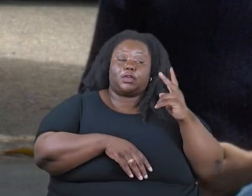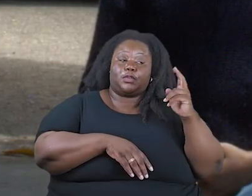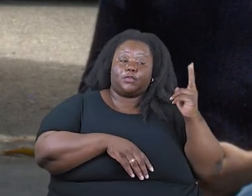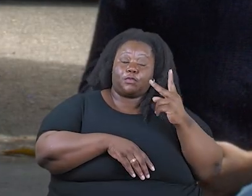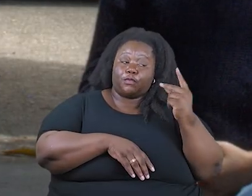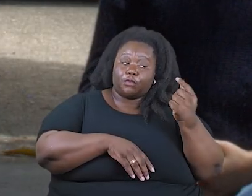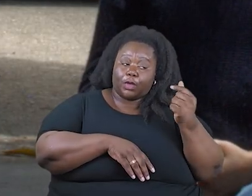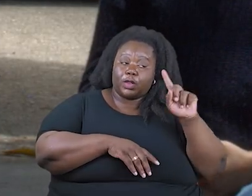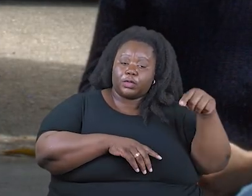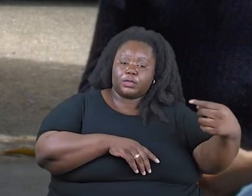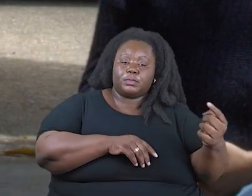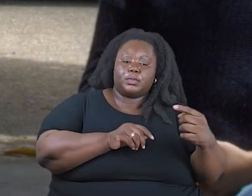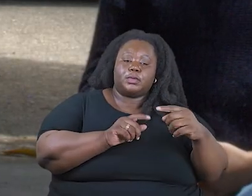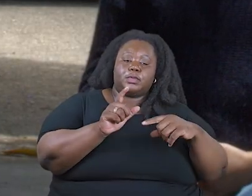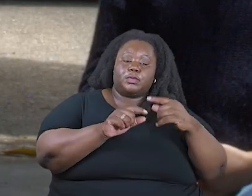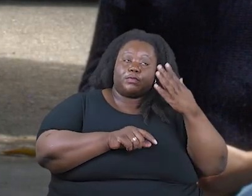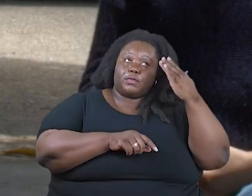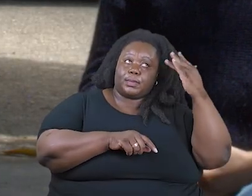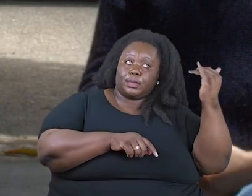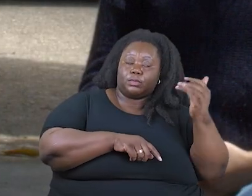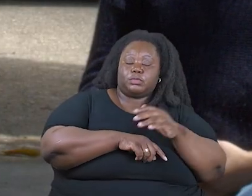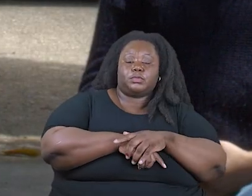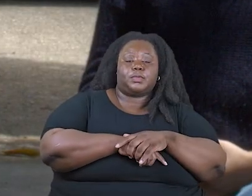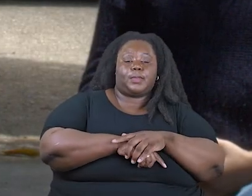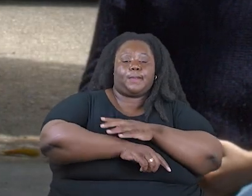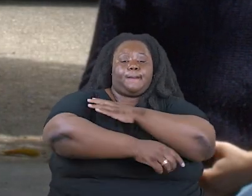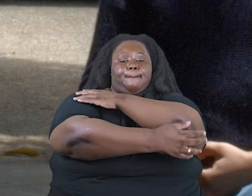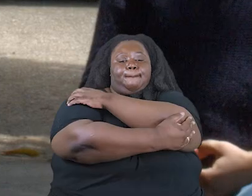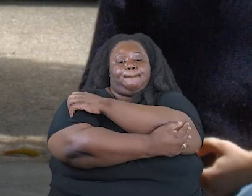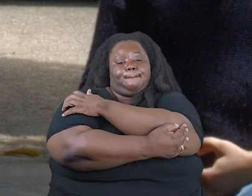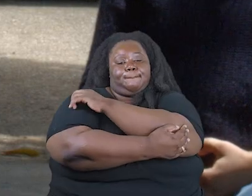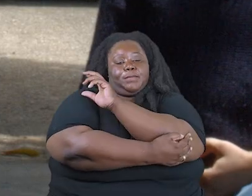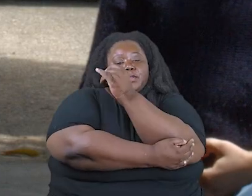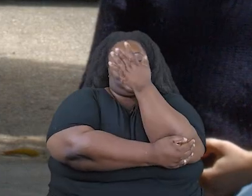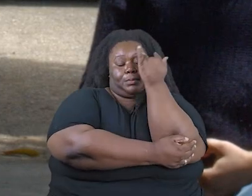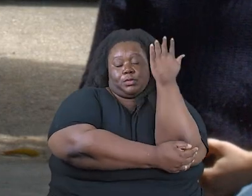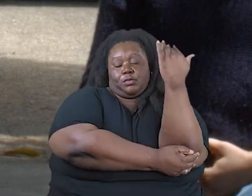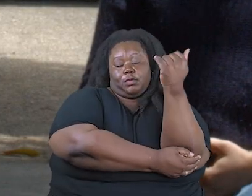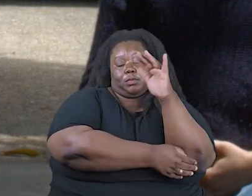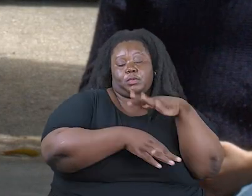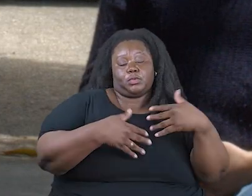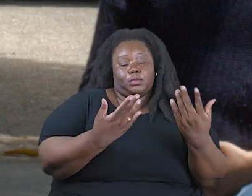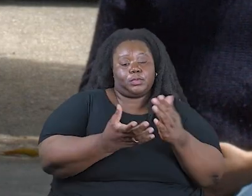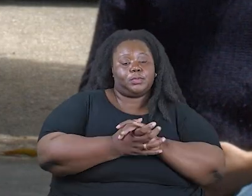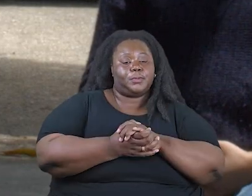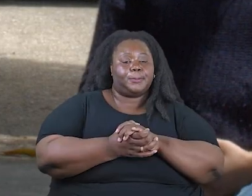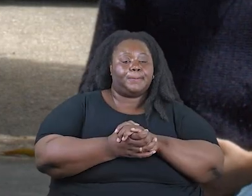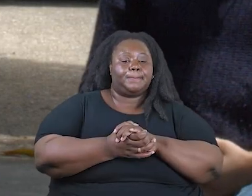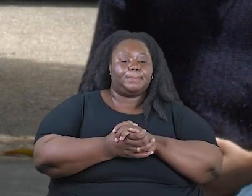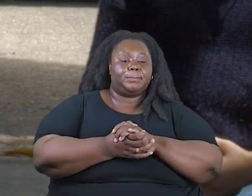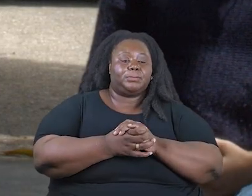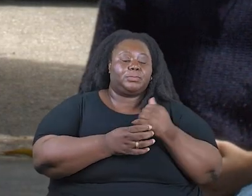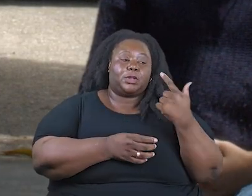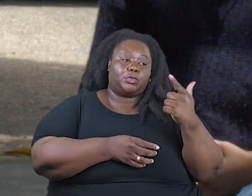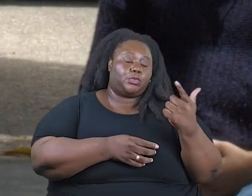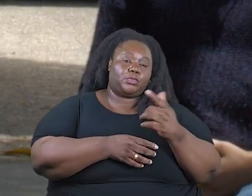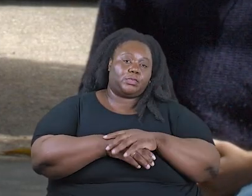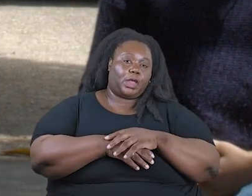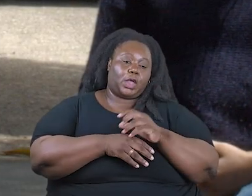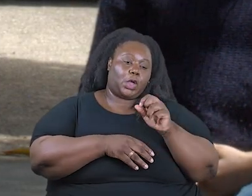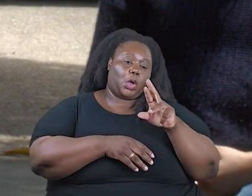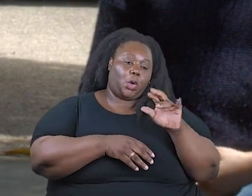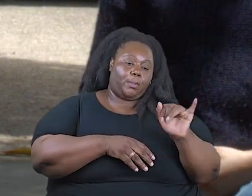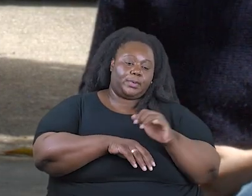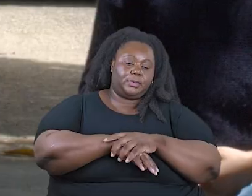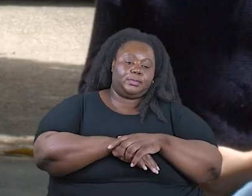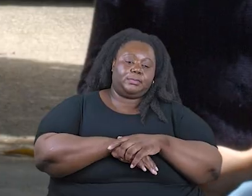valor de mercado se esse quadrinho se tornar famoso, ou se o autor do quadrinho se tornar famoso. Enquanto isso não acontece, aquilo não existe enquanto